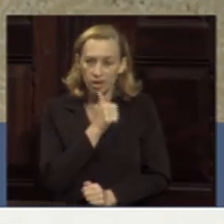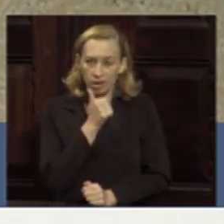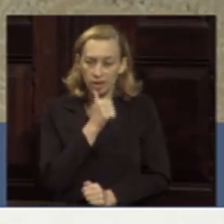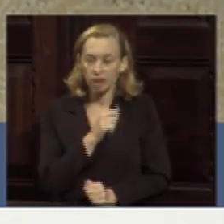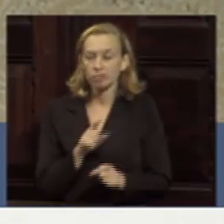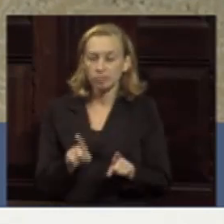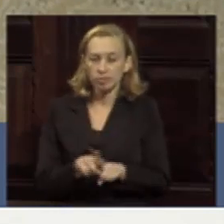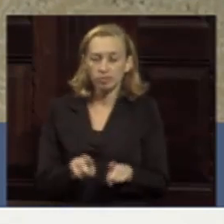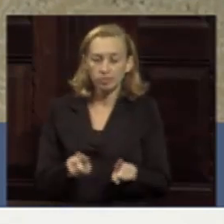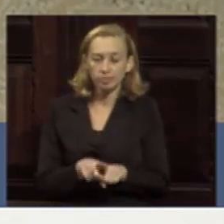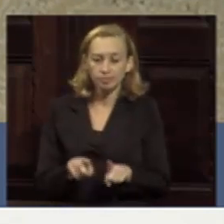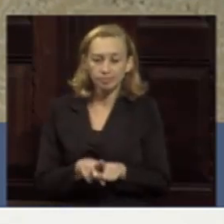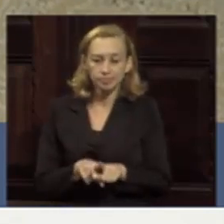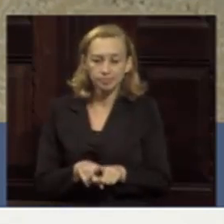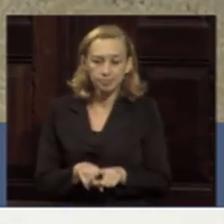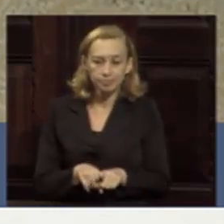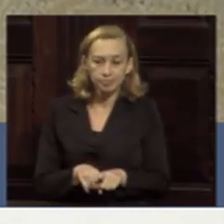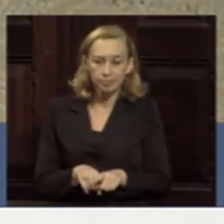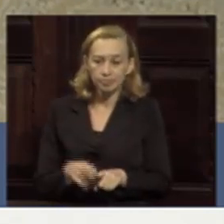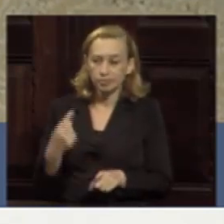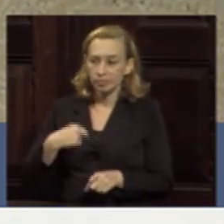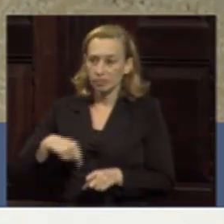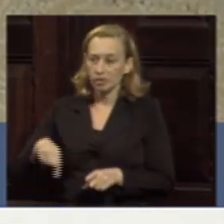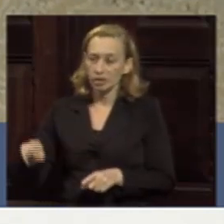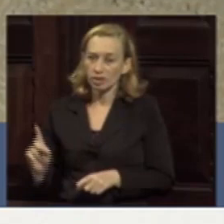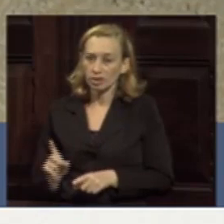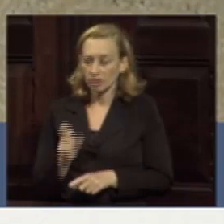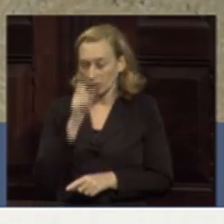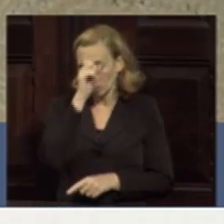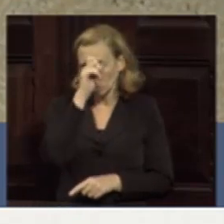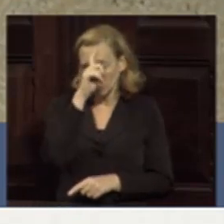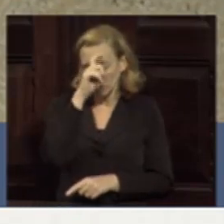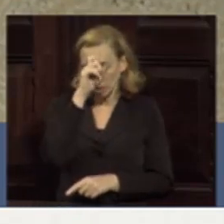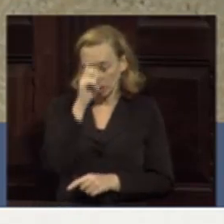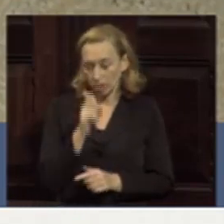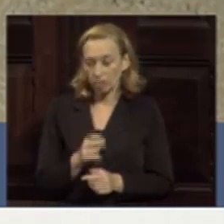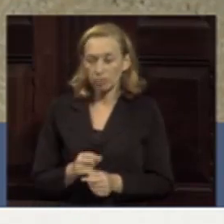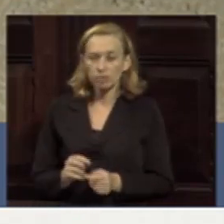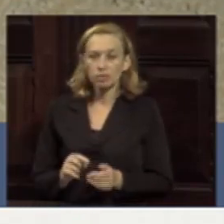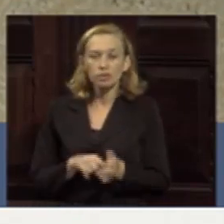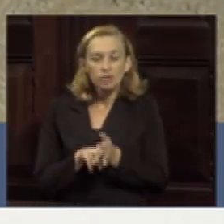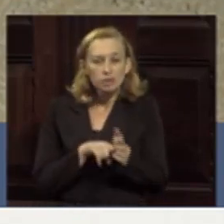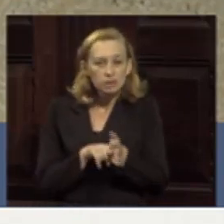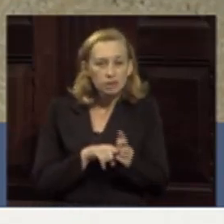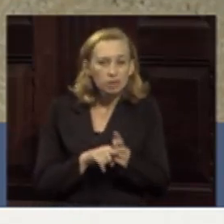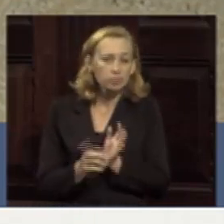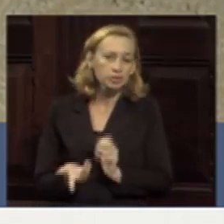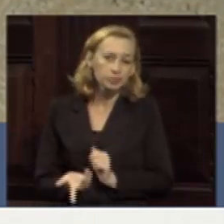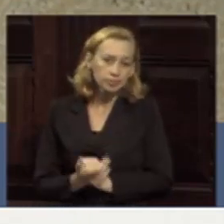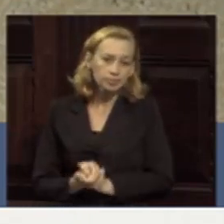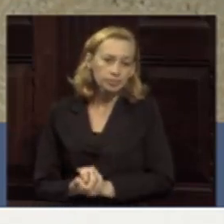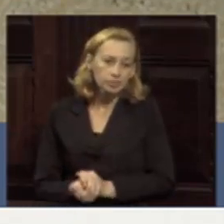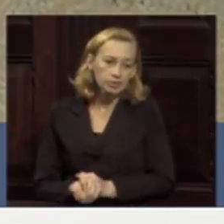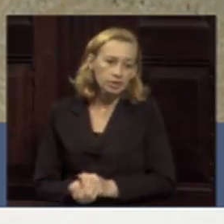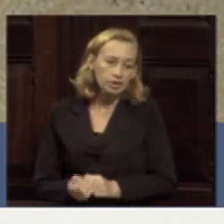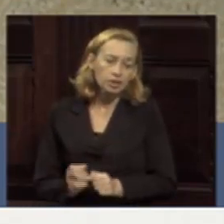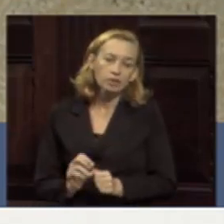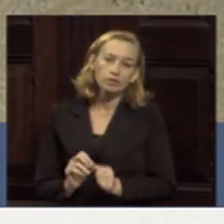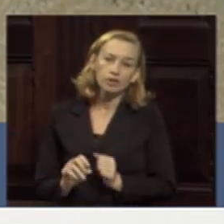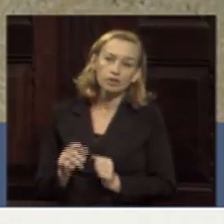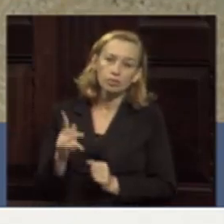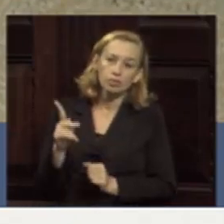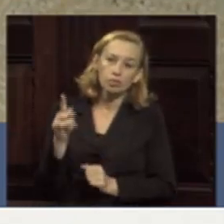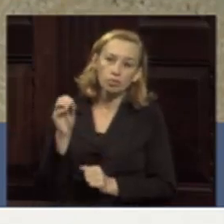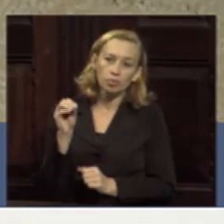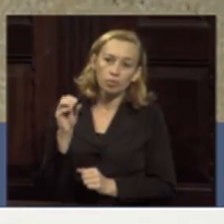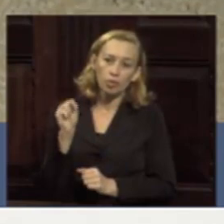quanto o atendimento, o boletim de atendimento médico da realização do exame feito no posto de saúde.